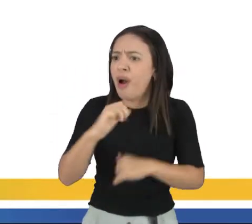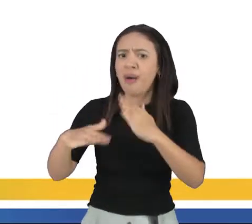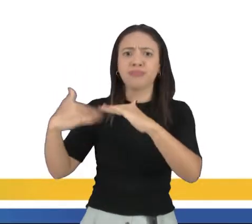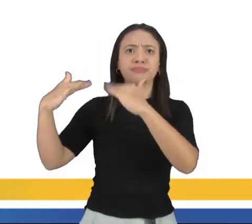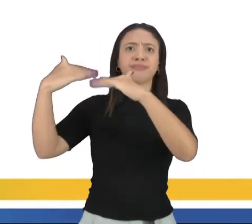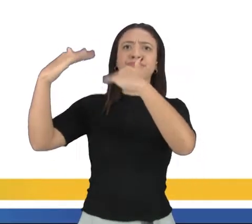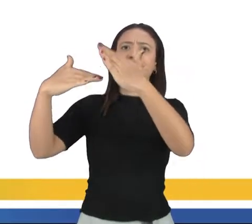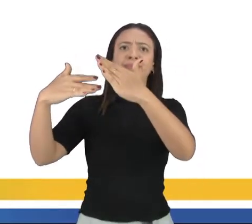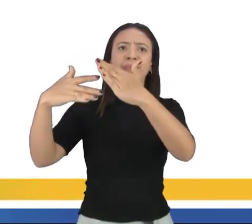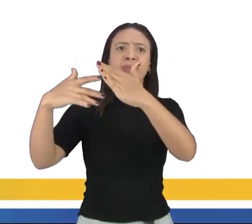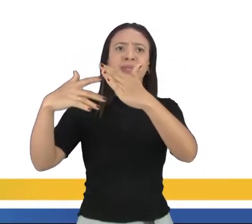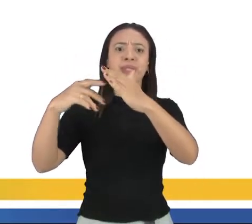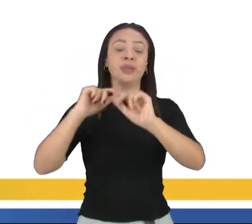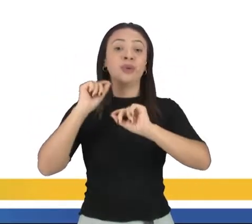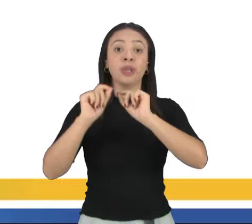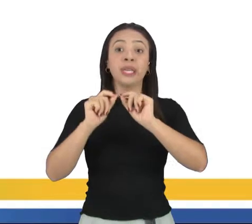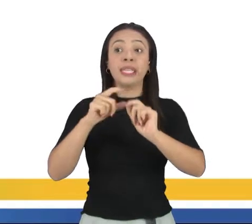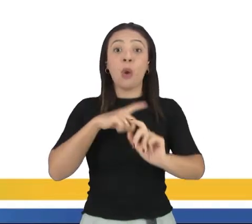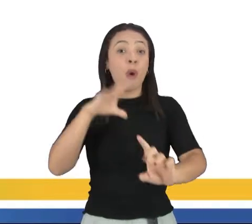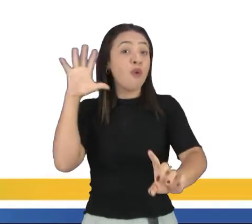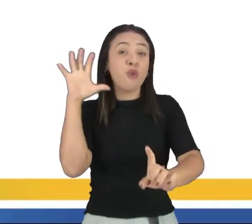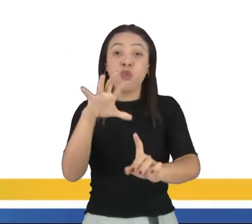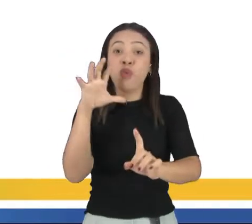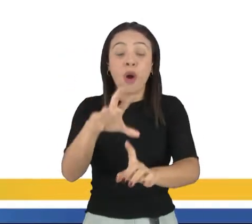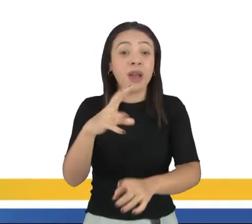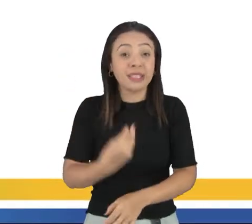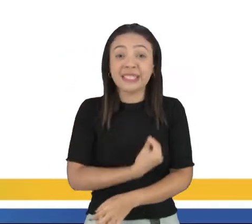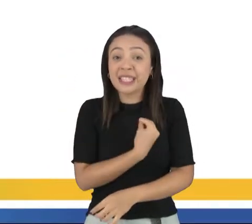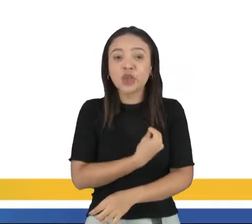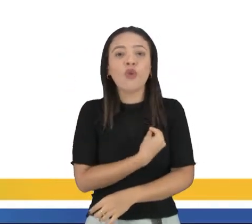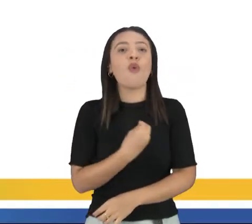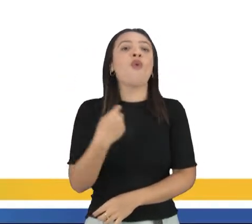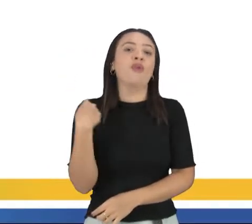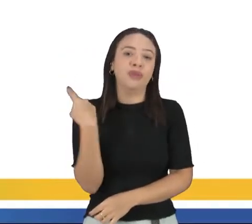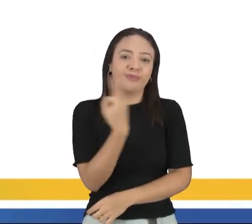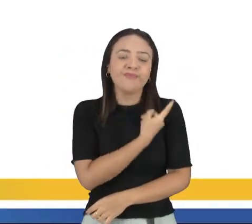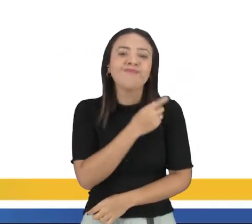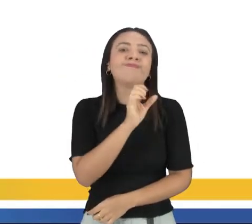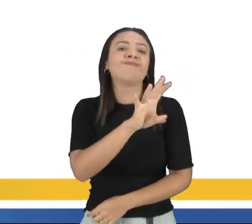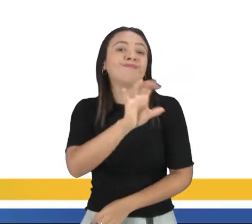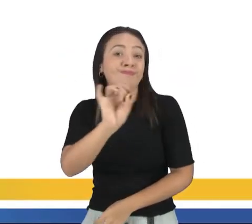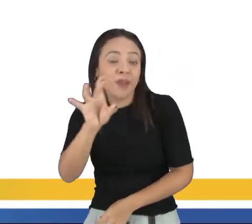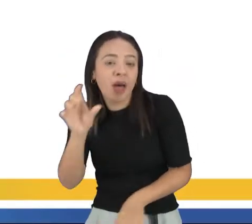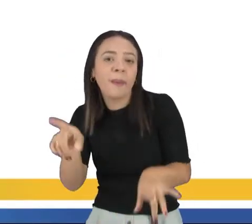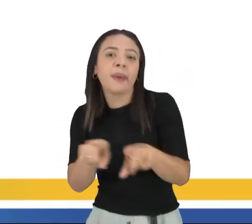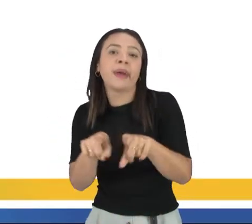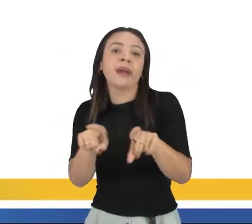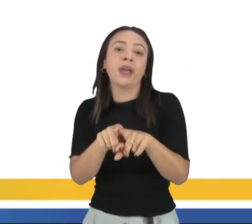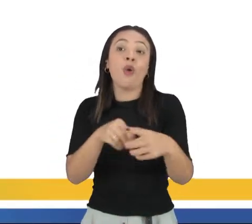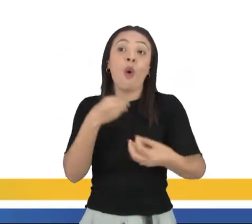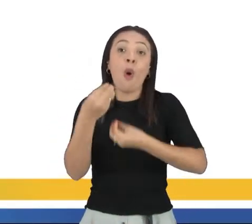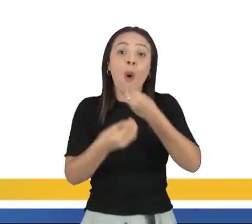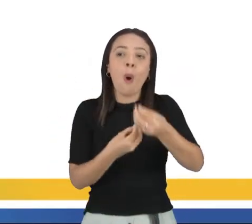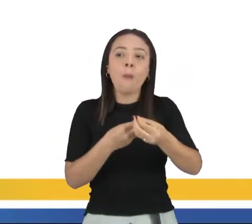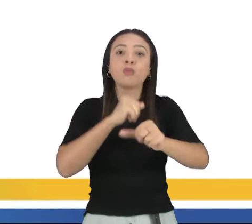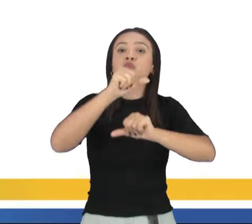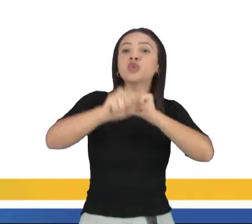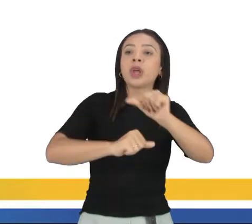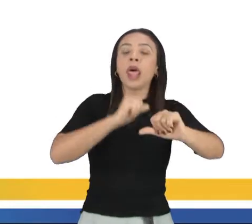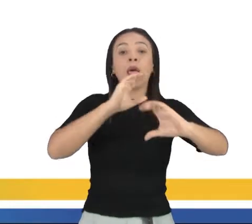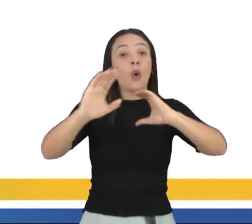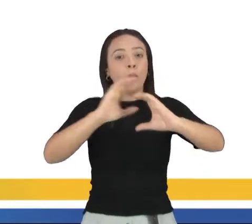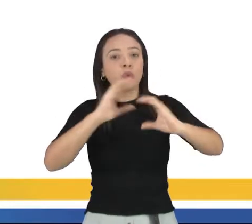alta velocidade e tem causado um grande impacto na nossas vidas alterando os modos como a gente se comunica